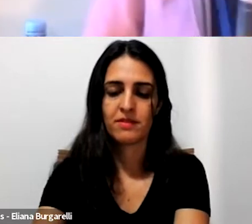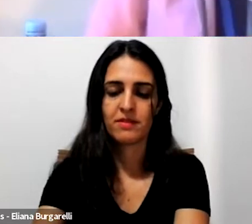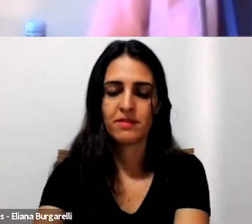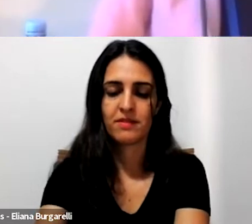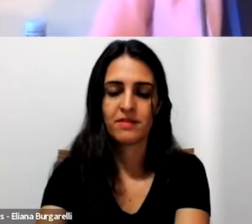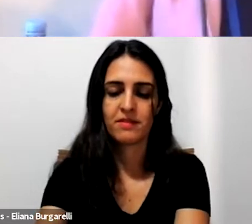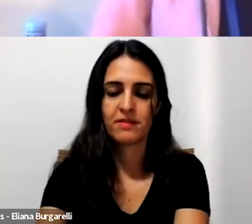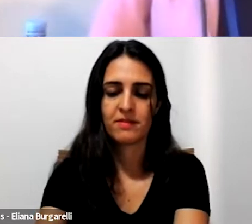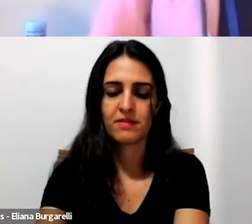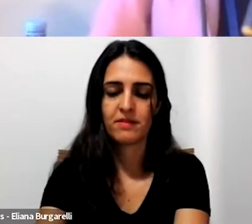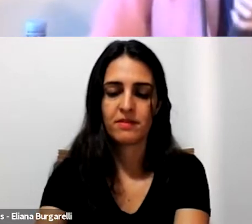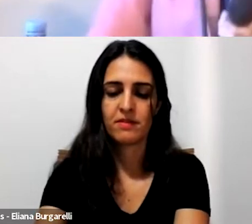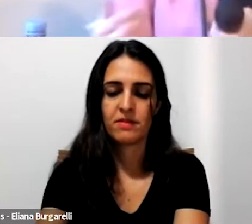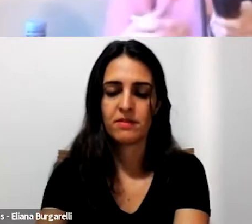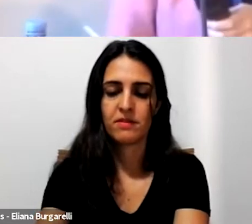prend plusieurs questions là-dessus.